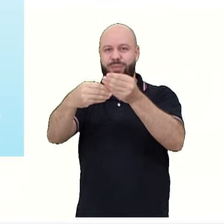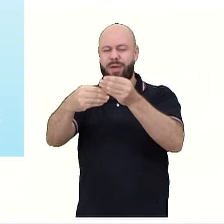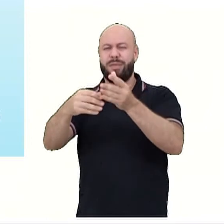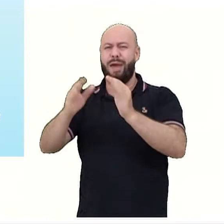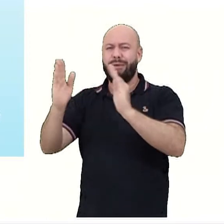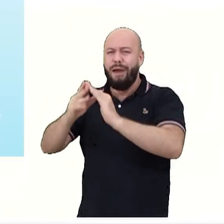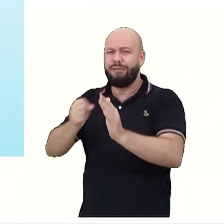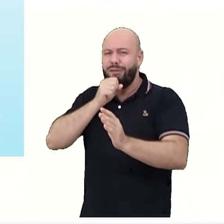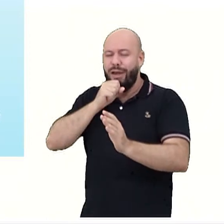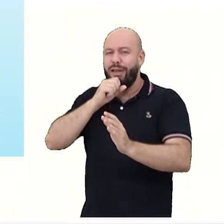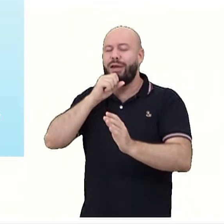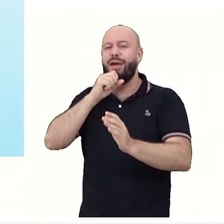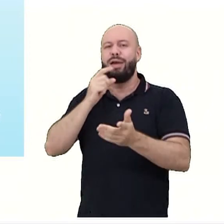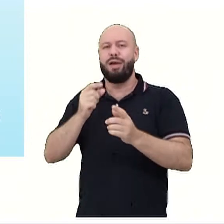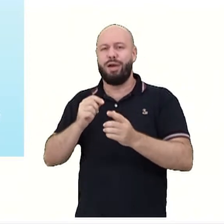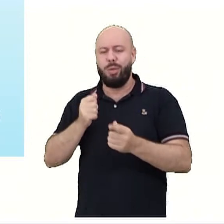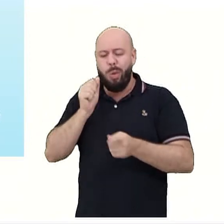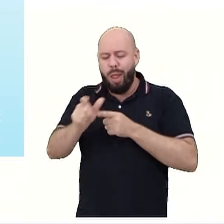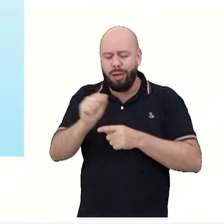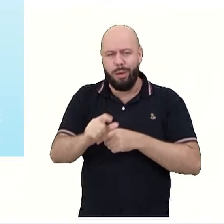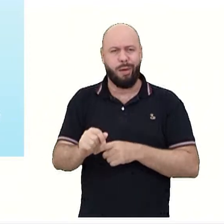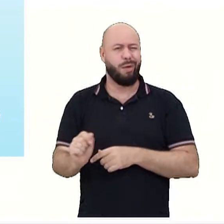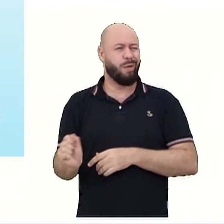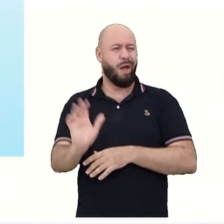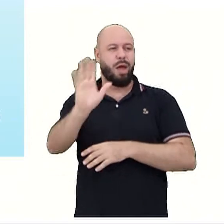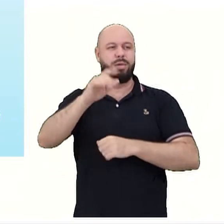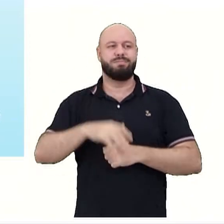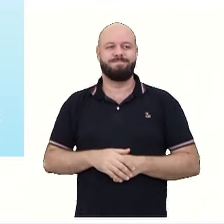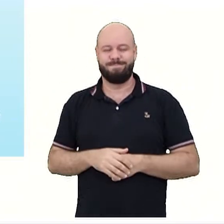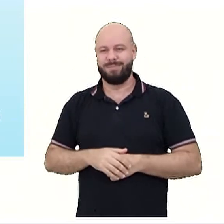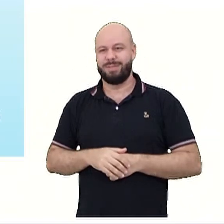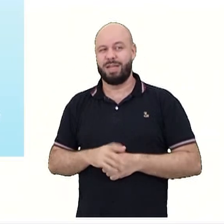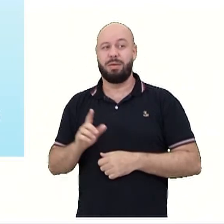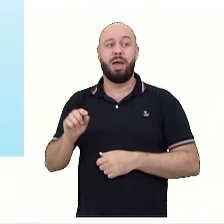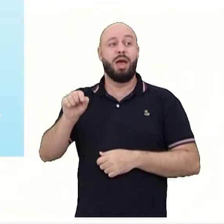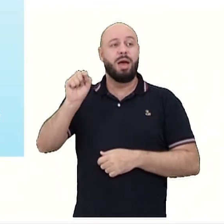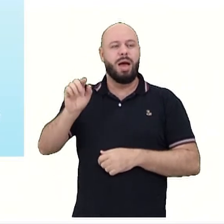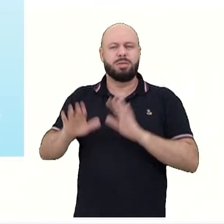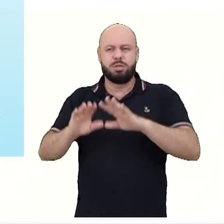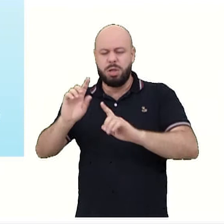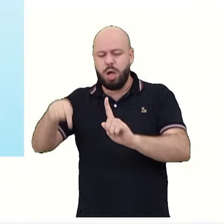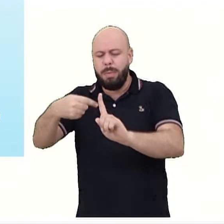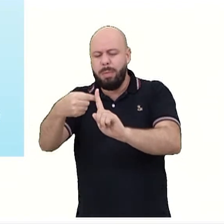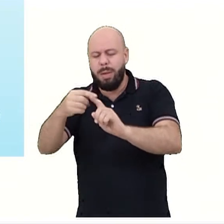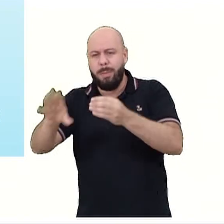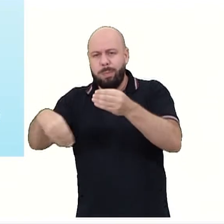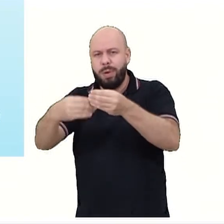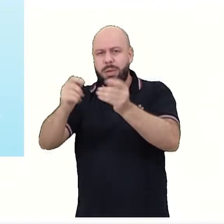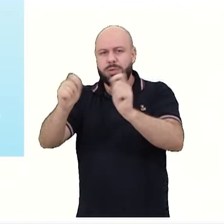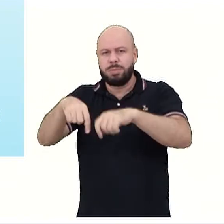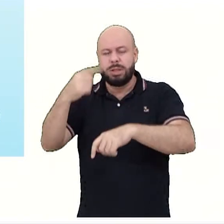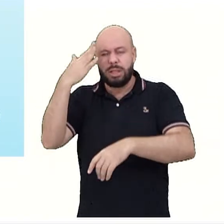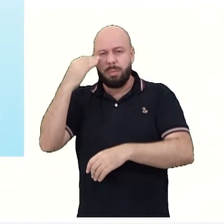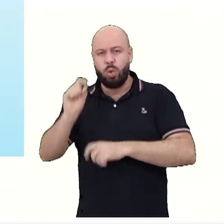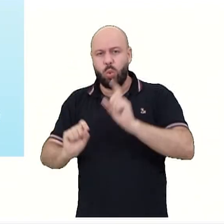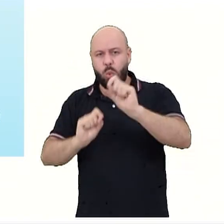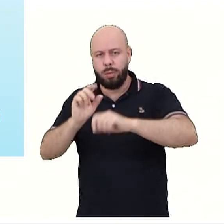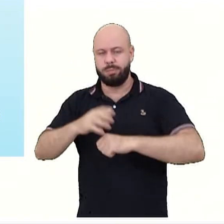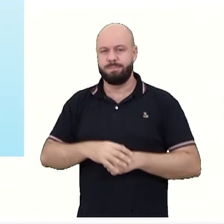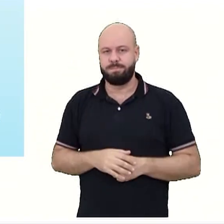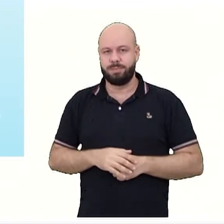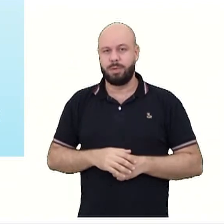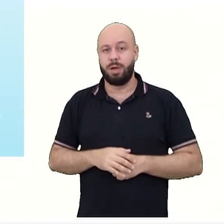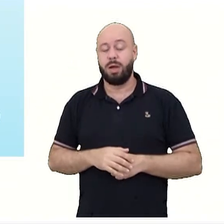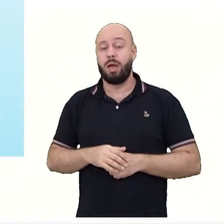essa ainda. Então, além dos linkers de adição, nós temos também